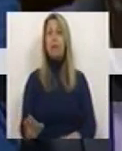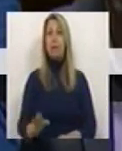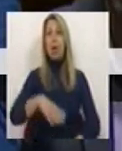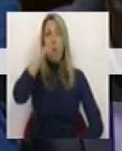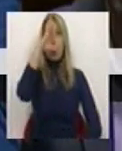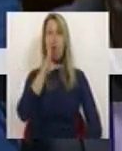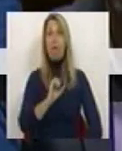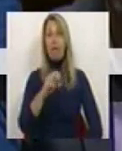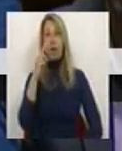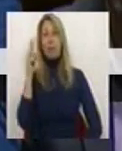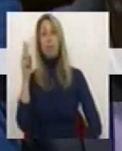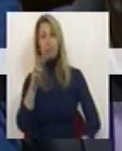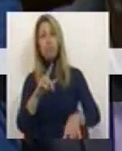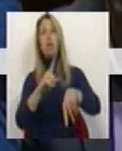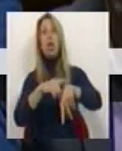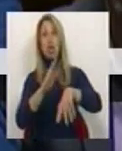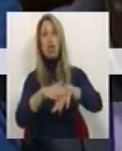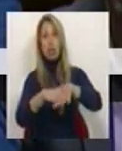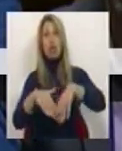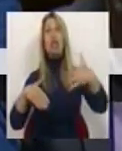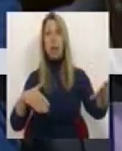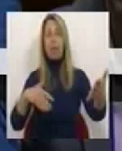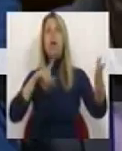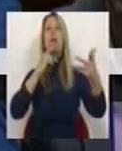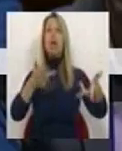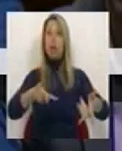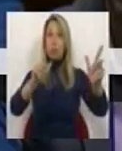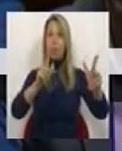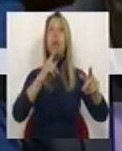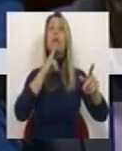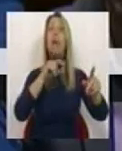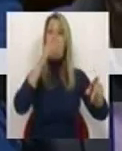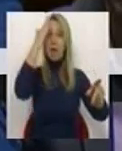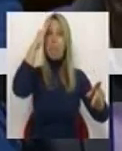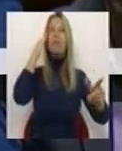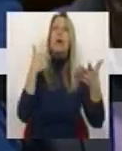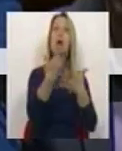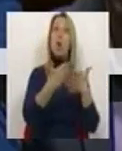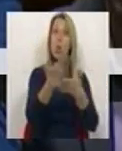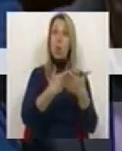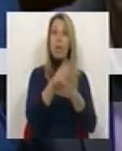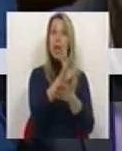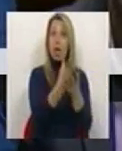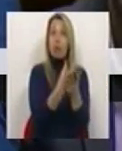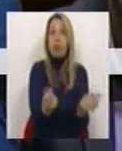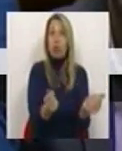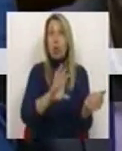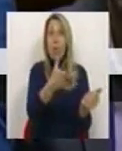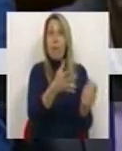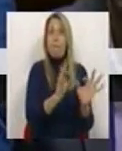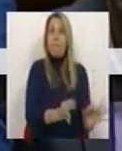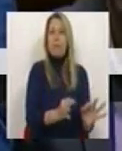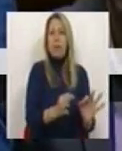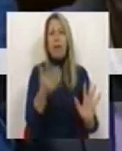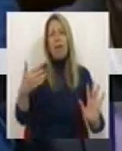sua esquerda a disponibilidade e a capacidade para negociar as soluções de que o país precisa. Deixemos